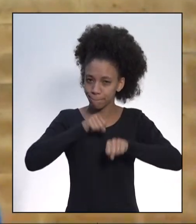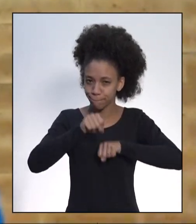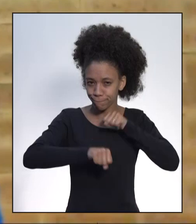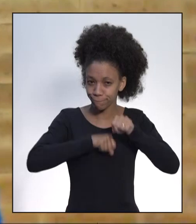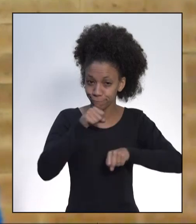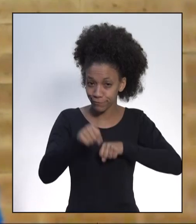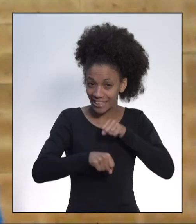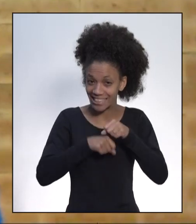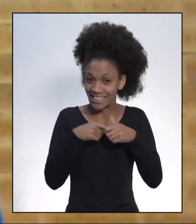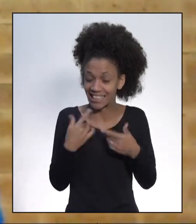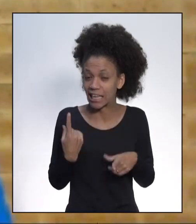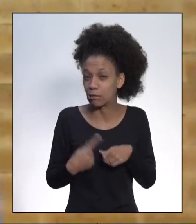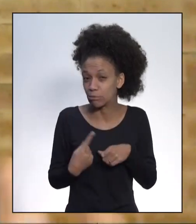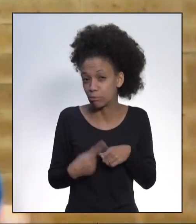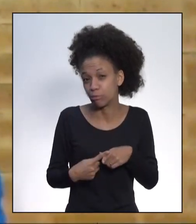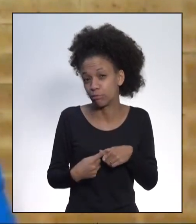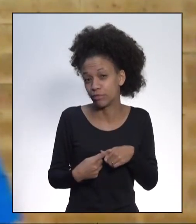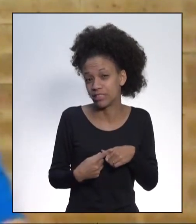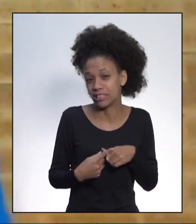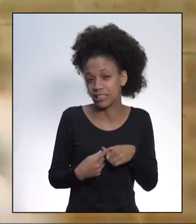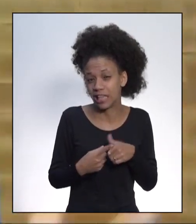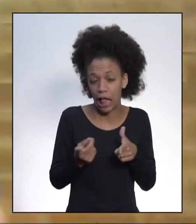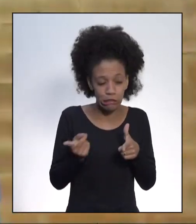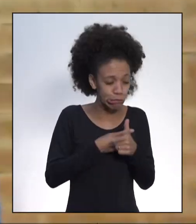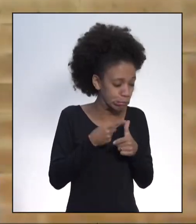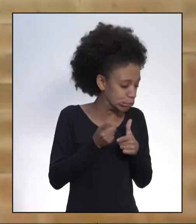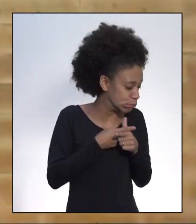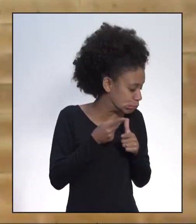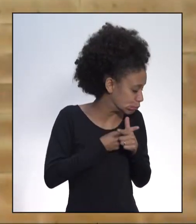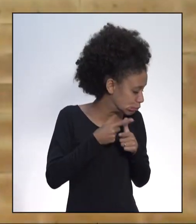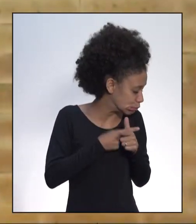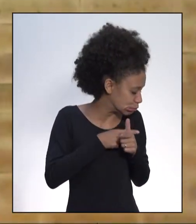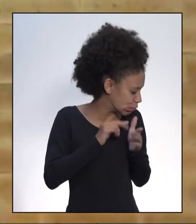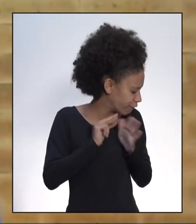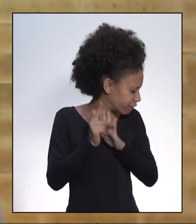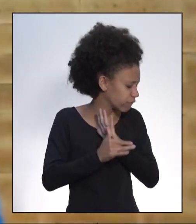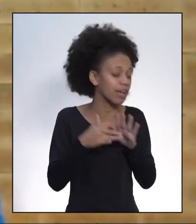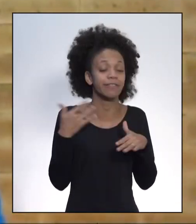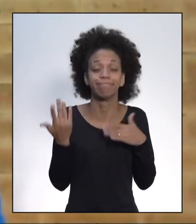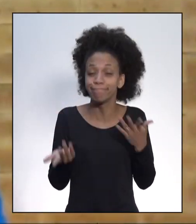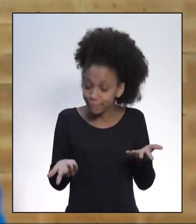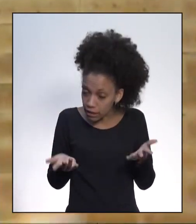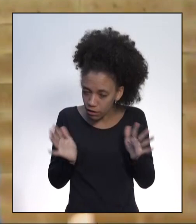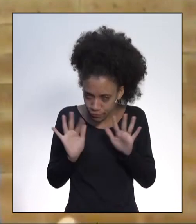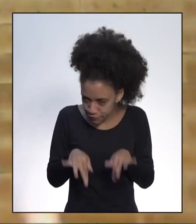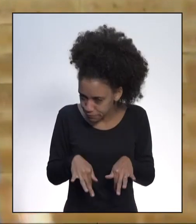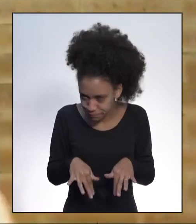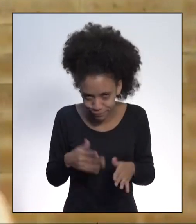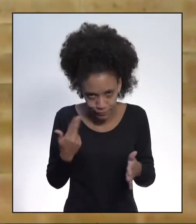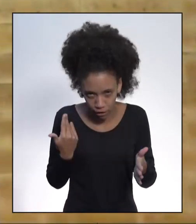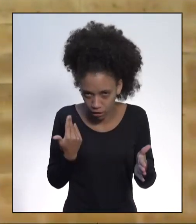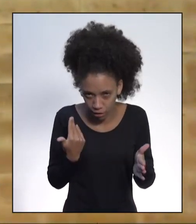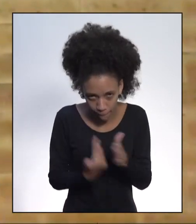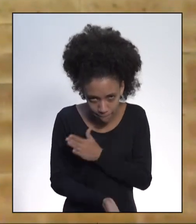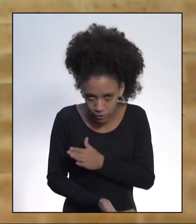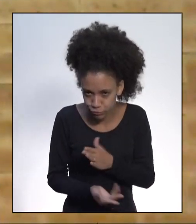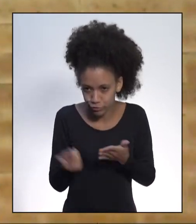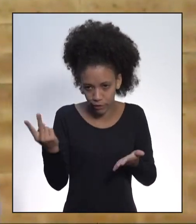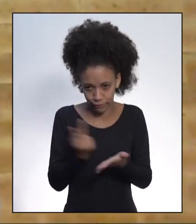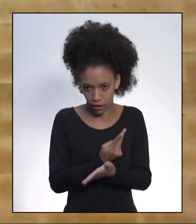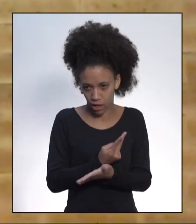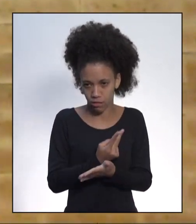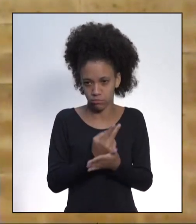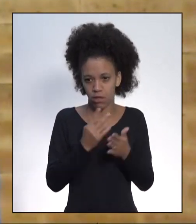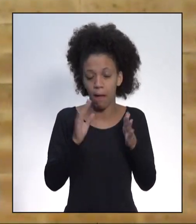porque acabei me endividando, acabei saindo dessa empresa enfim, não deu certo. Foi mas foi